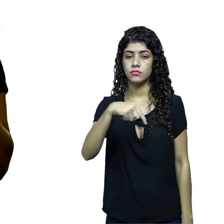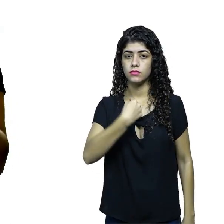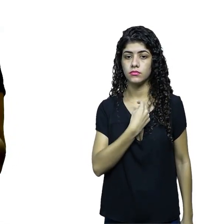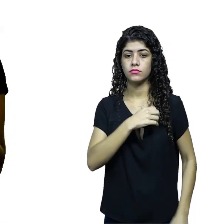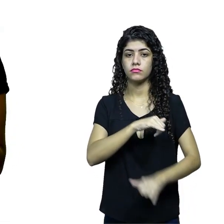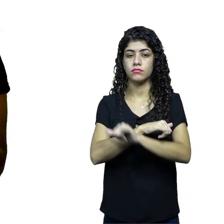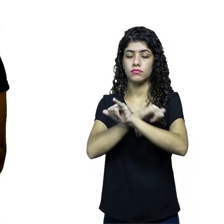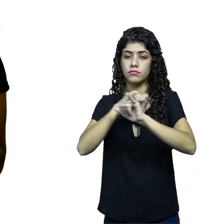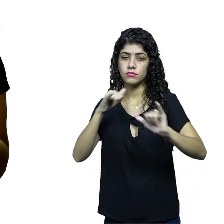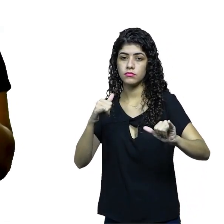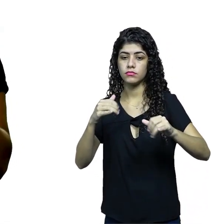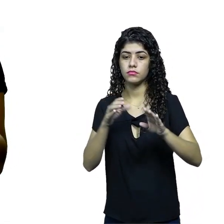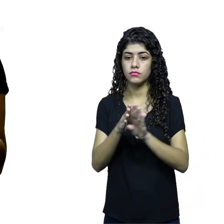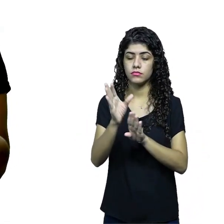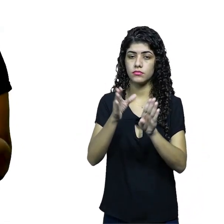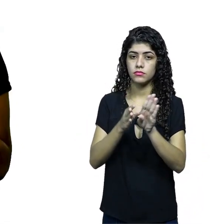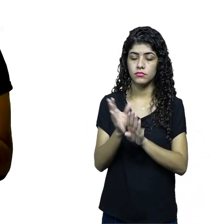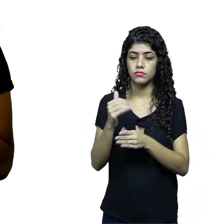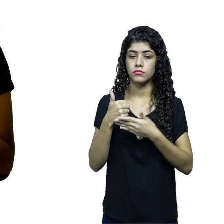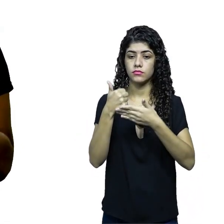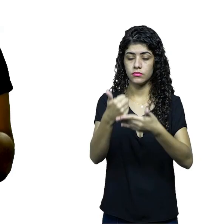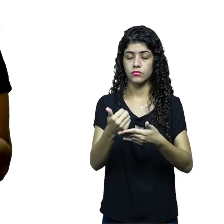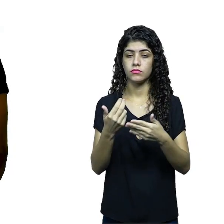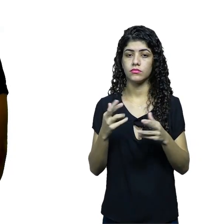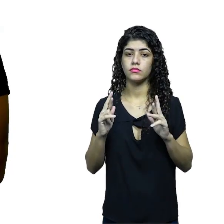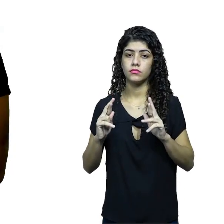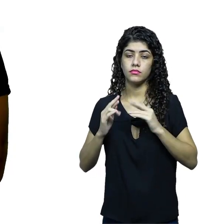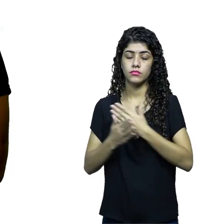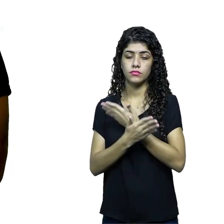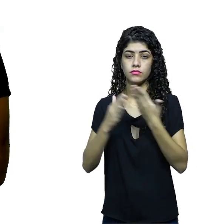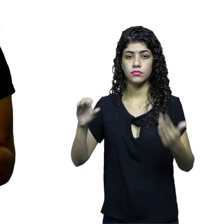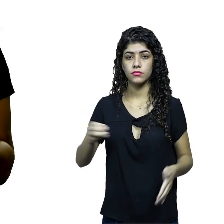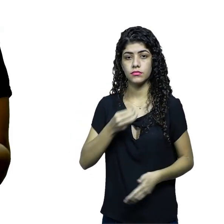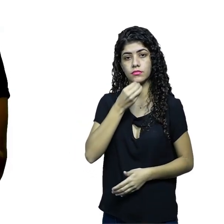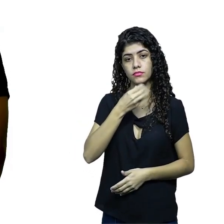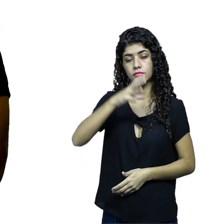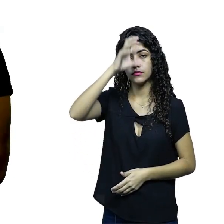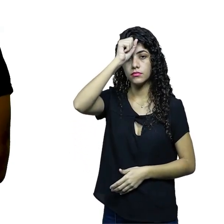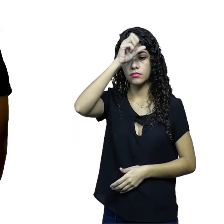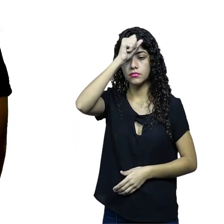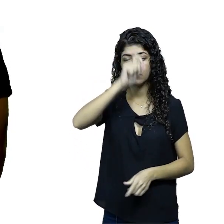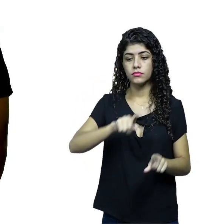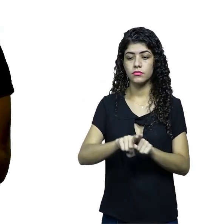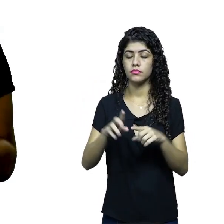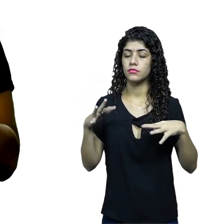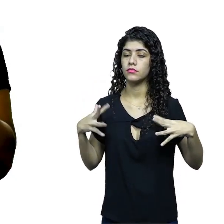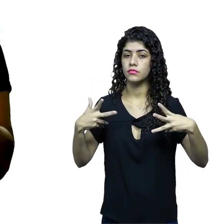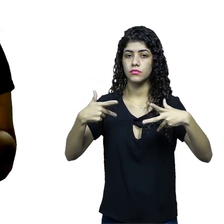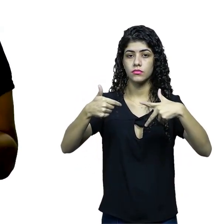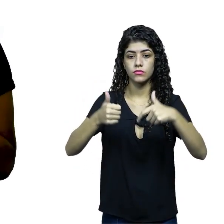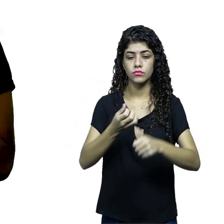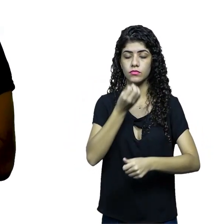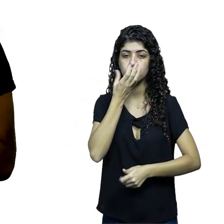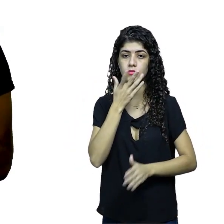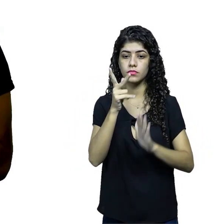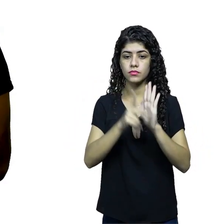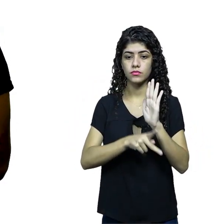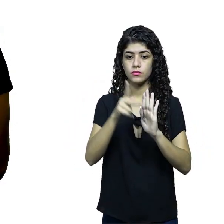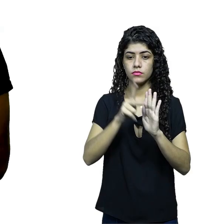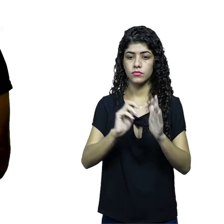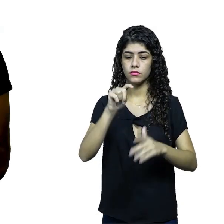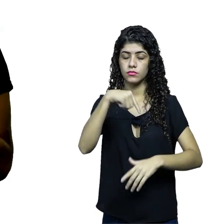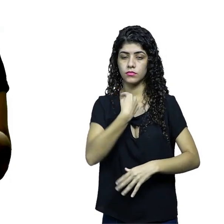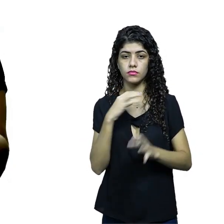feedback da gente, né? Essa mentoria. Então, eu espero que vocês aproveitem, espero que tenham aprendido tudo aí para fazer